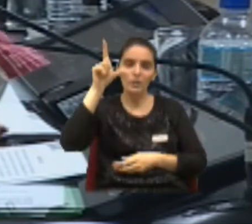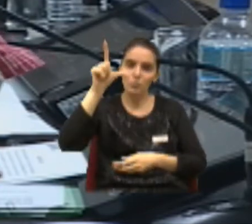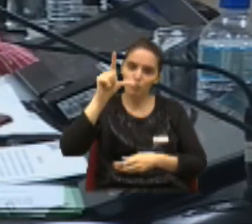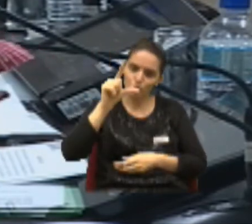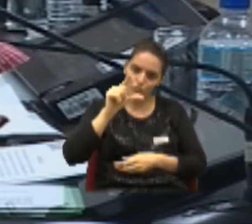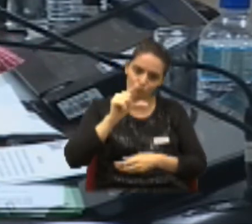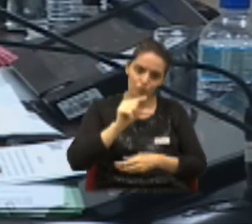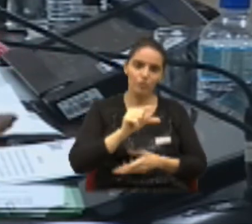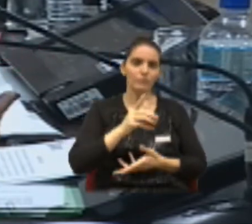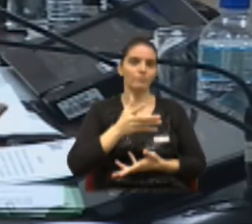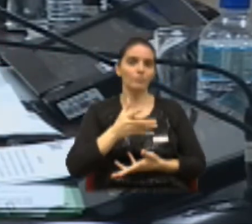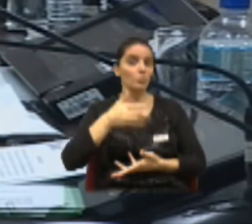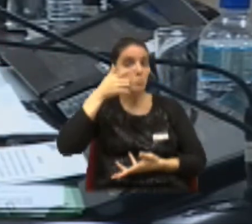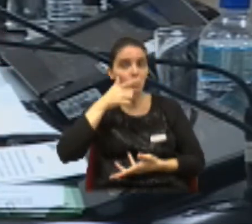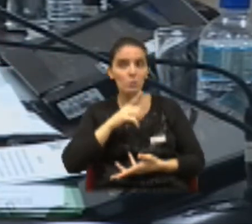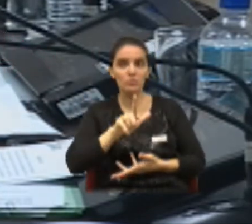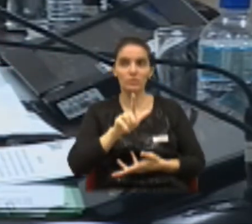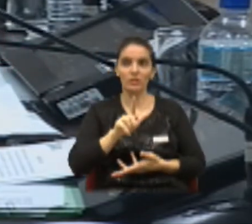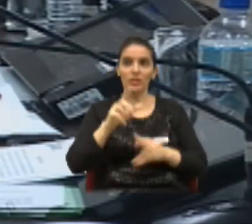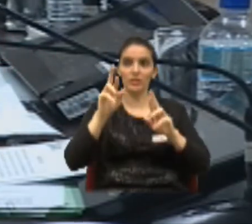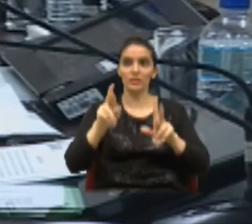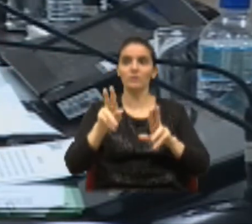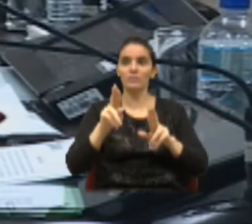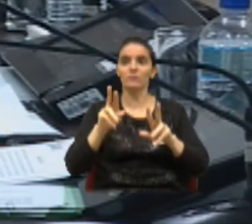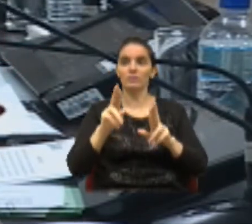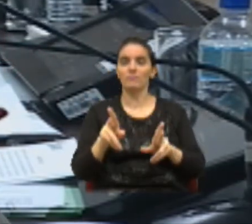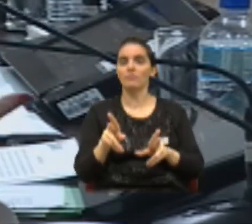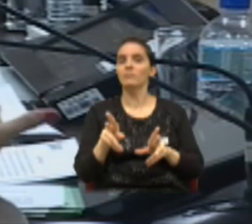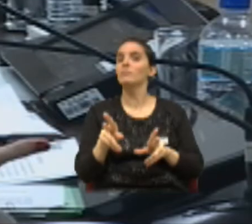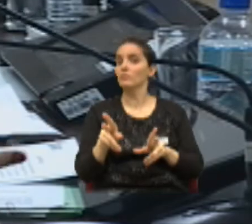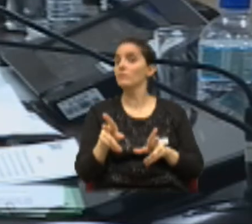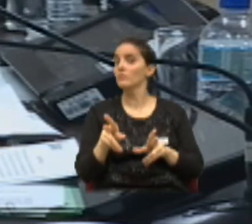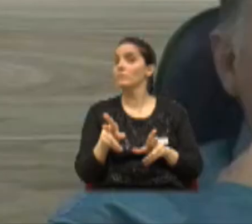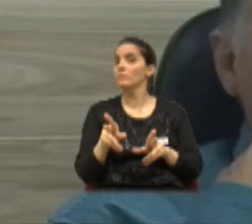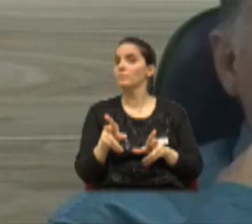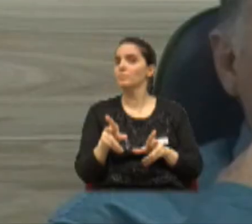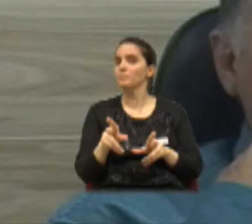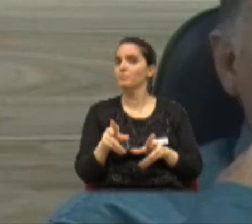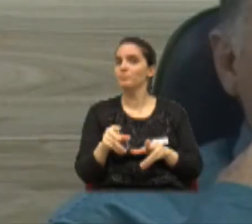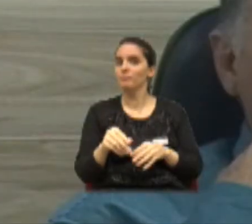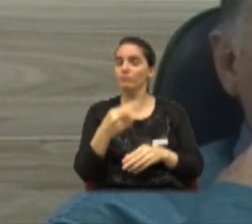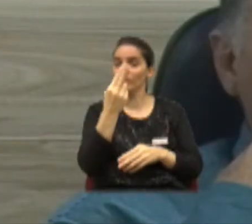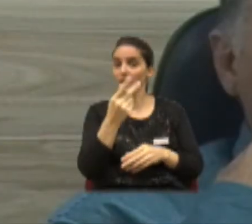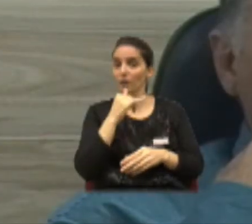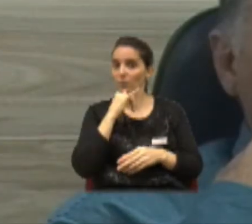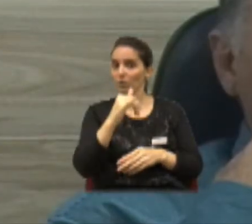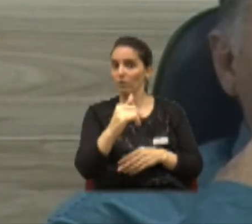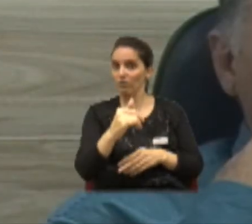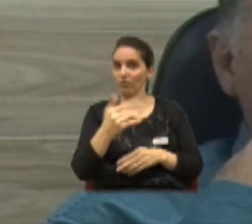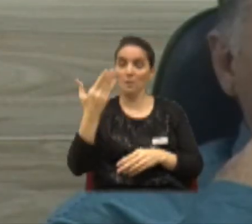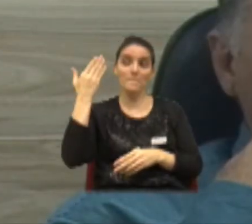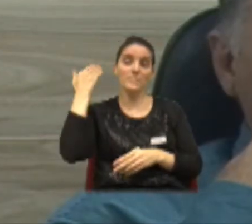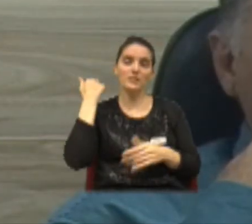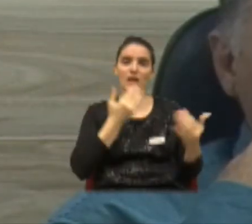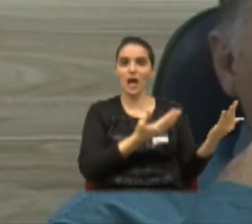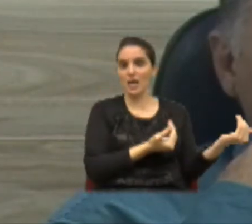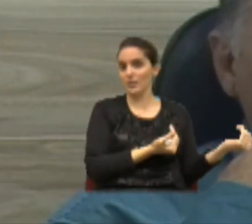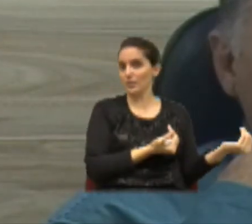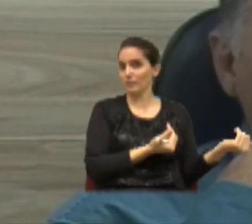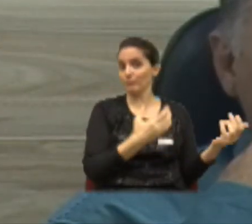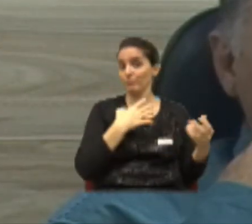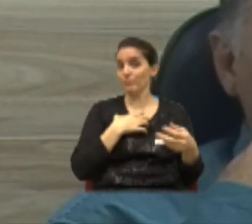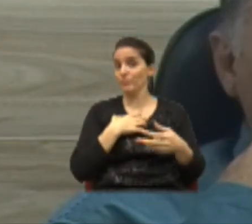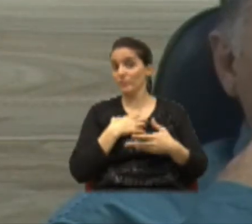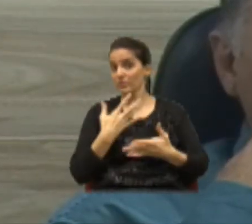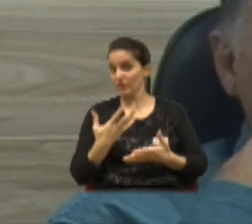não aguenta tanto quanto a gente aguentava quando a gente diz, quando éramos moços, né? E se a gente sente, nós